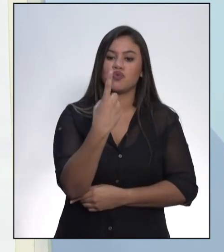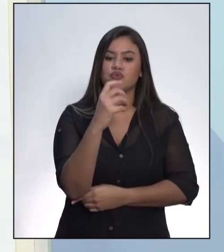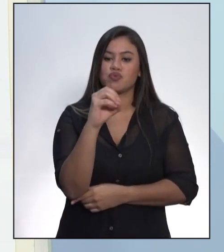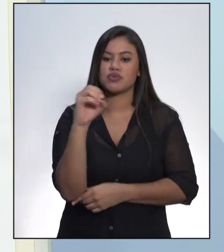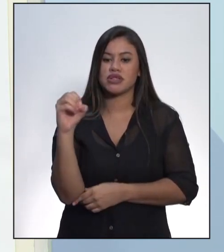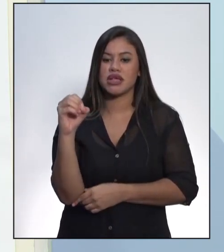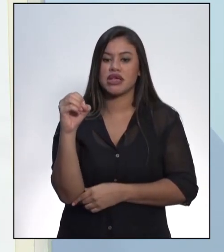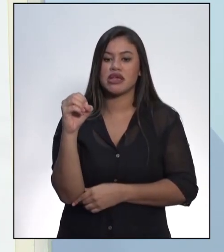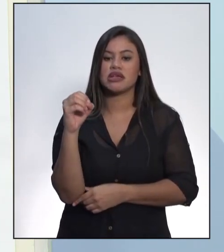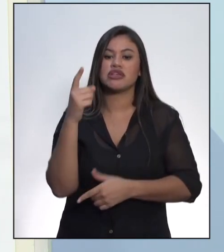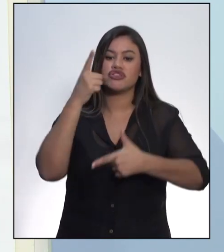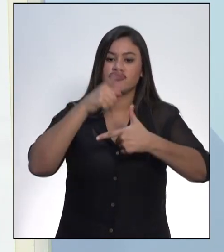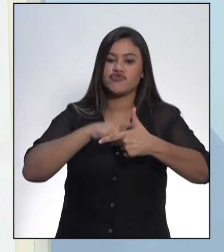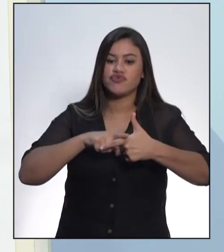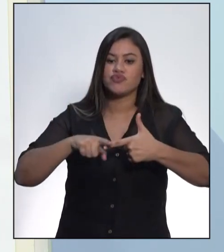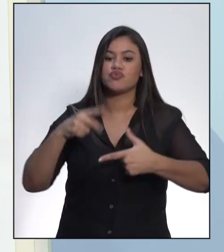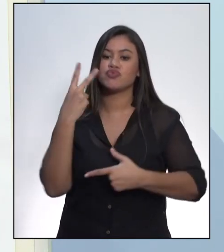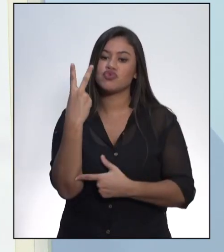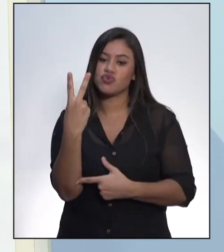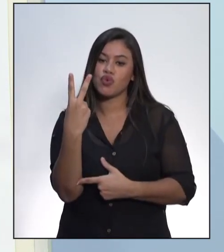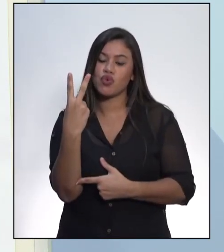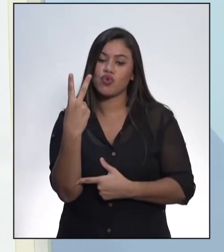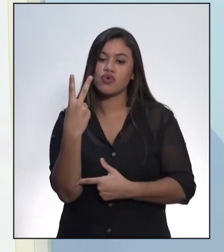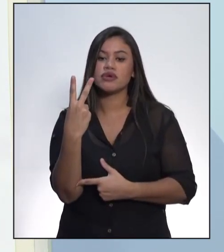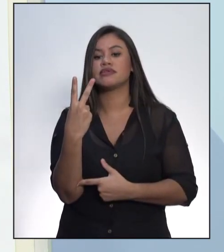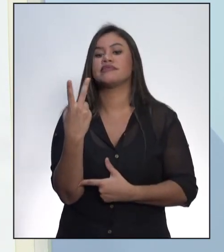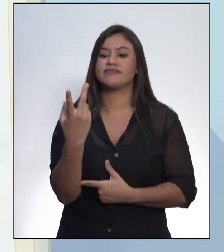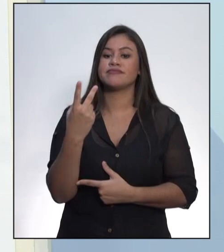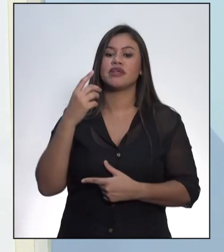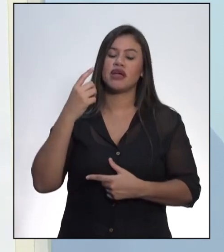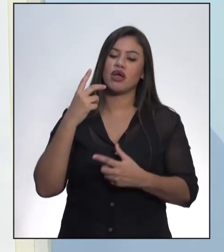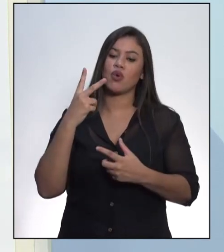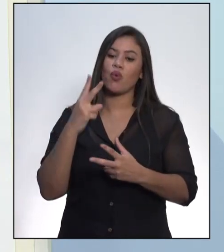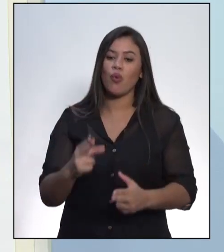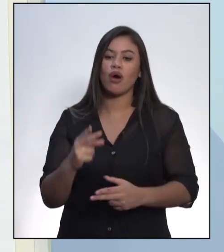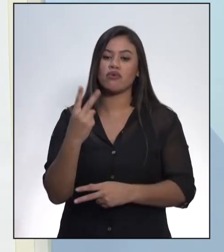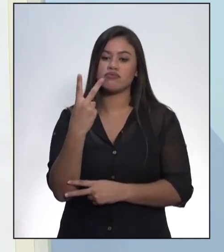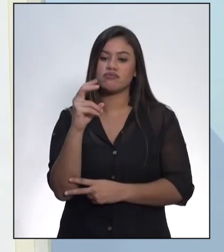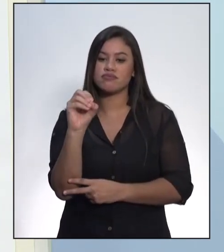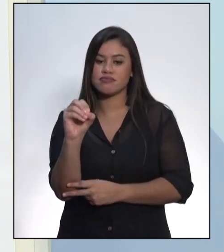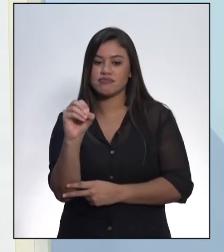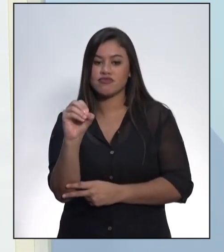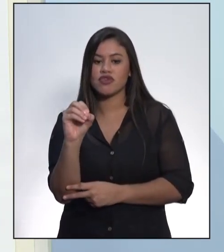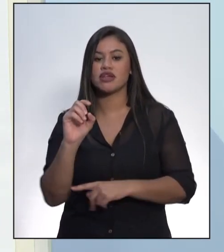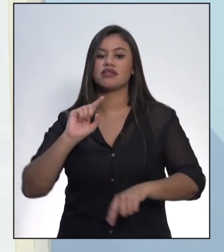por 2 dá 50. Se eu multiplicar esse valor, como muitos responderam,